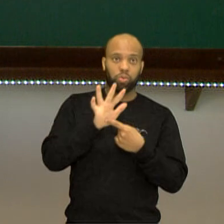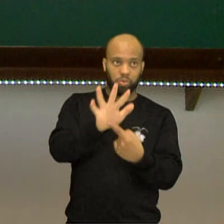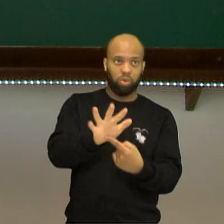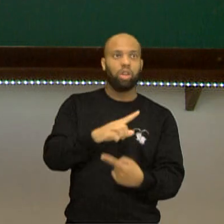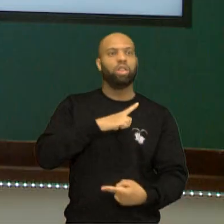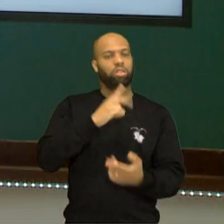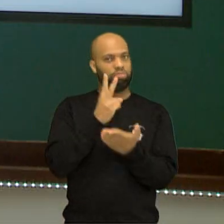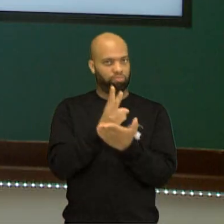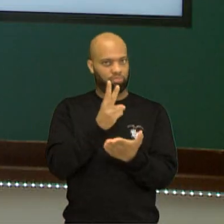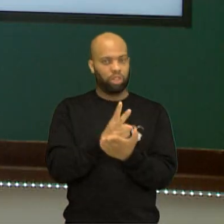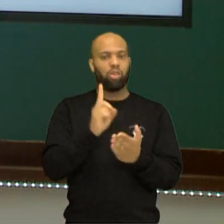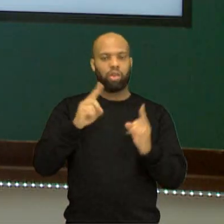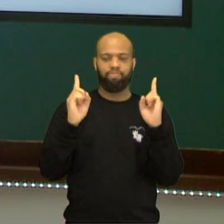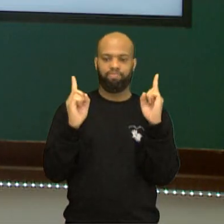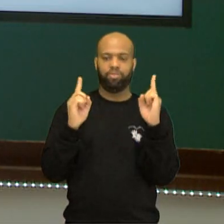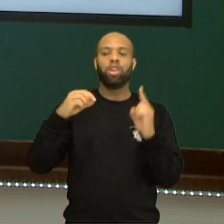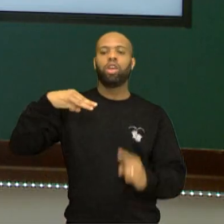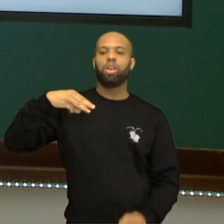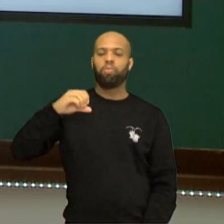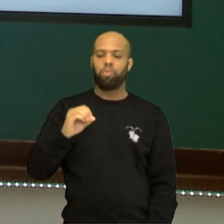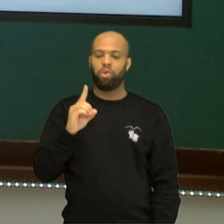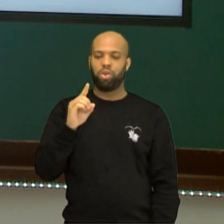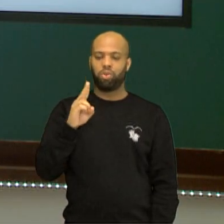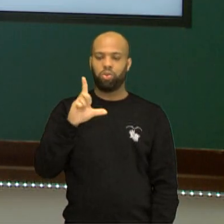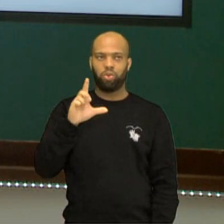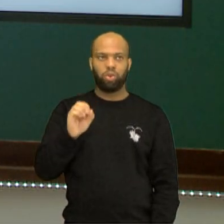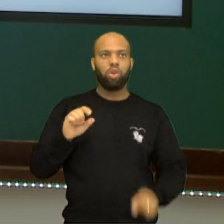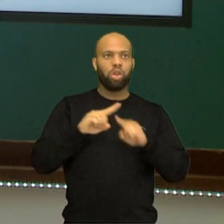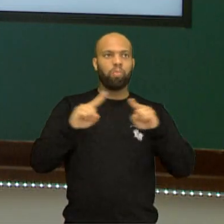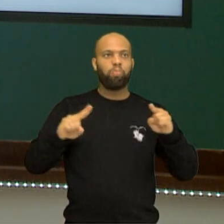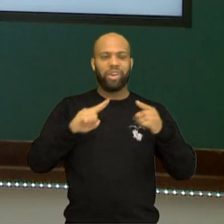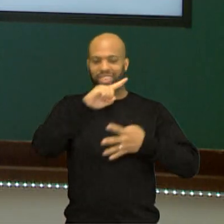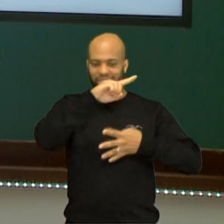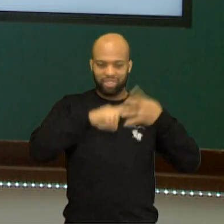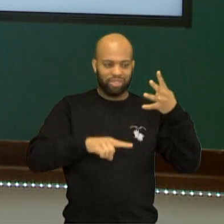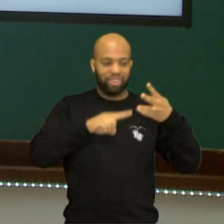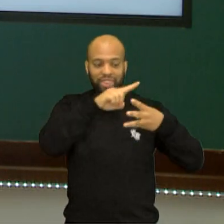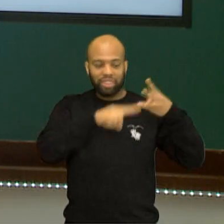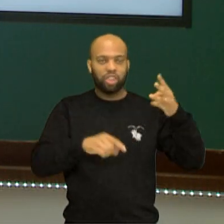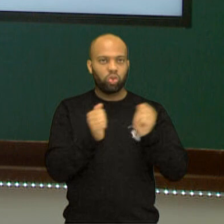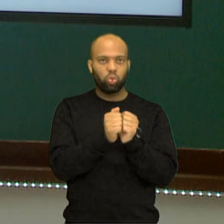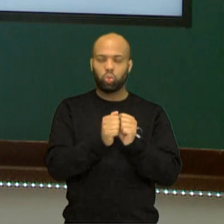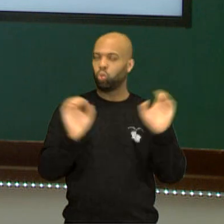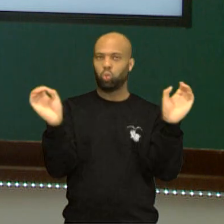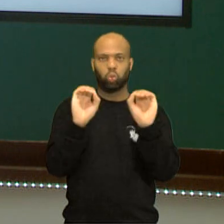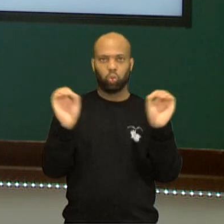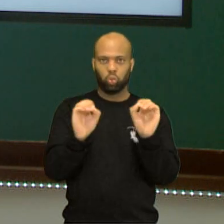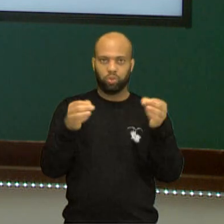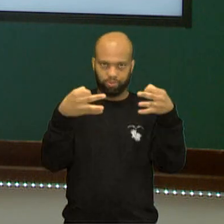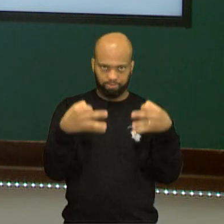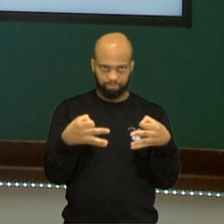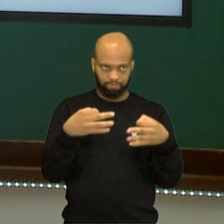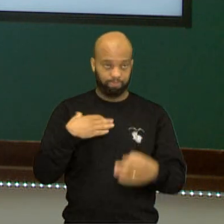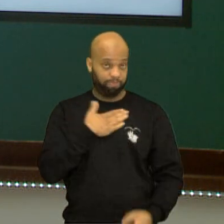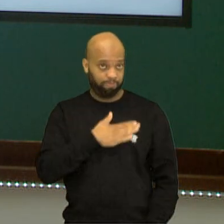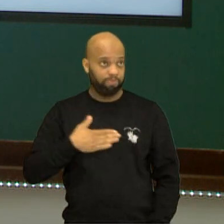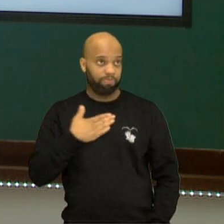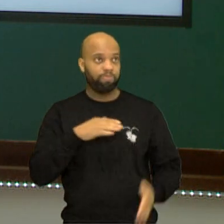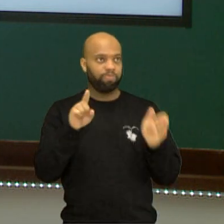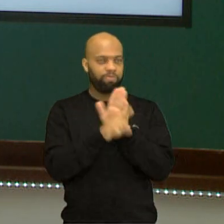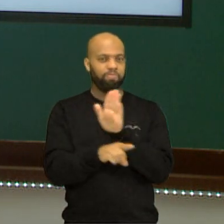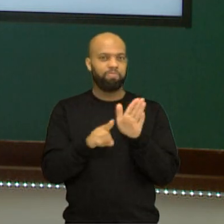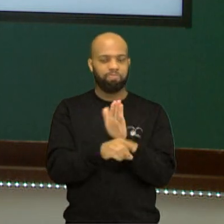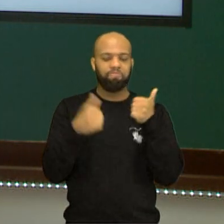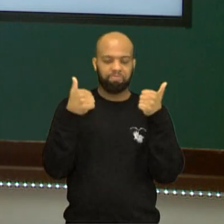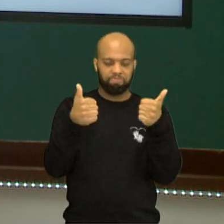mesma direção, tem construção que tem o mesmo sentido, mas os 3 ao mesmo tempo, nenhum deles. Beleza? Gostar do exercício? Show de